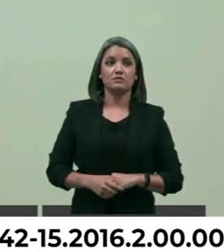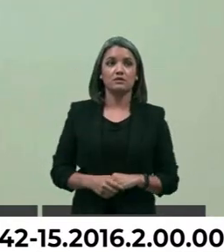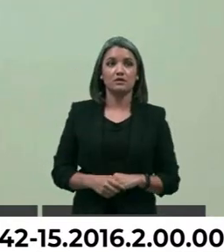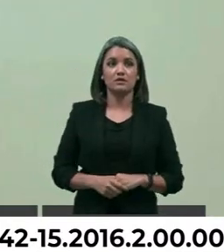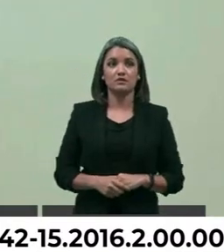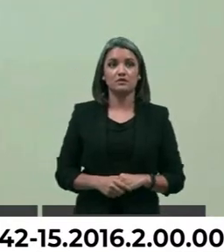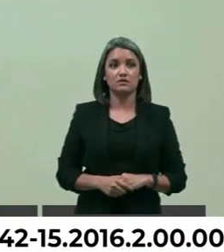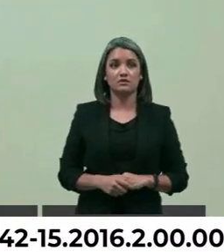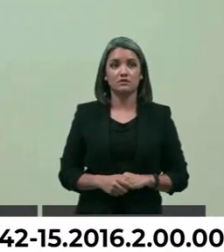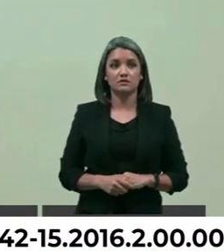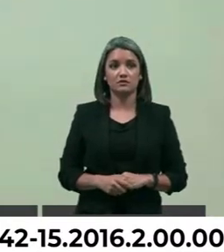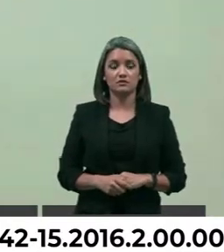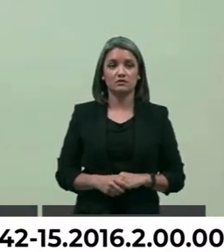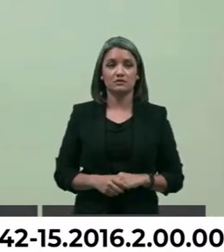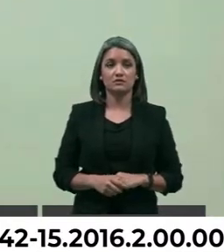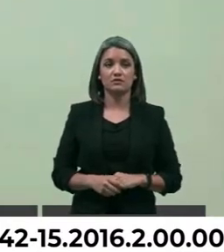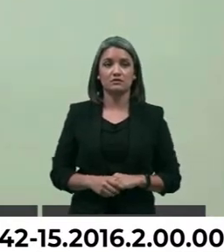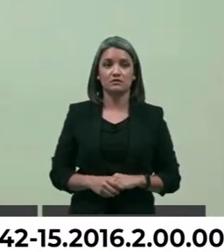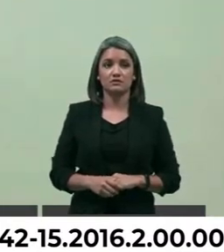Eu trago isso.